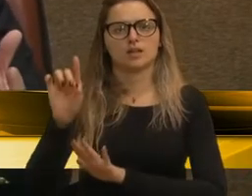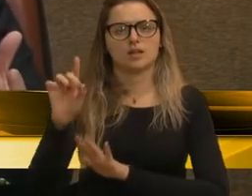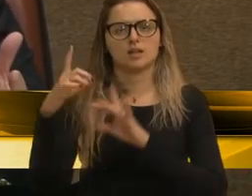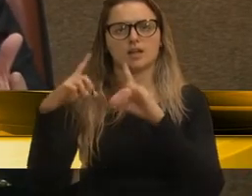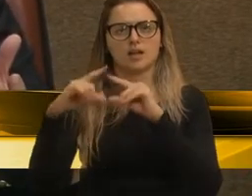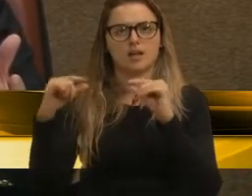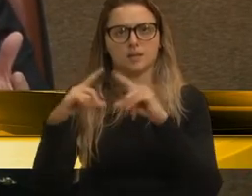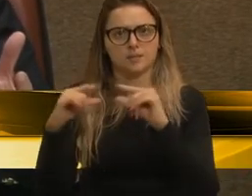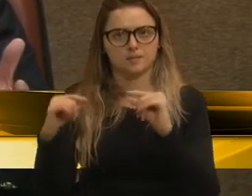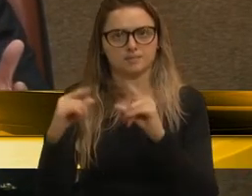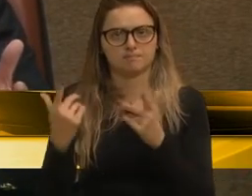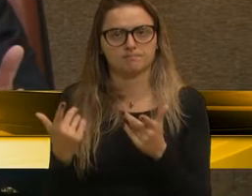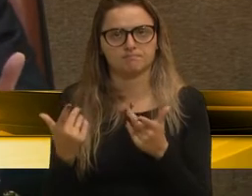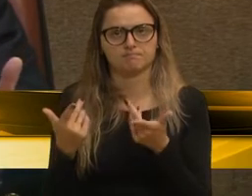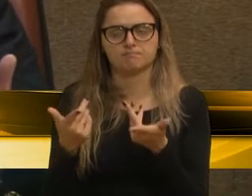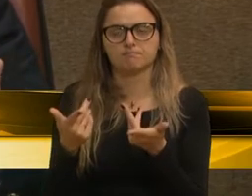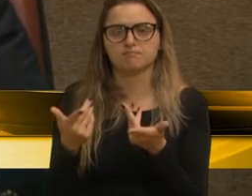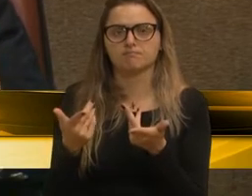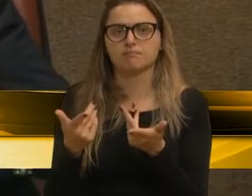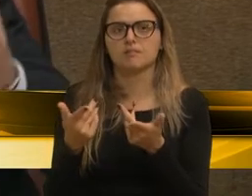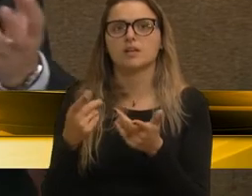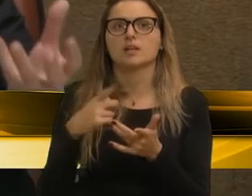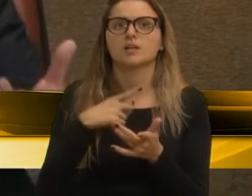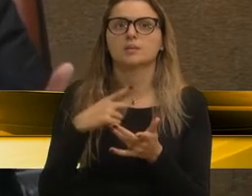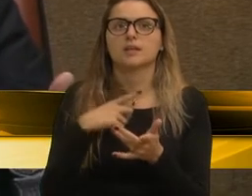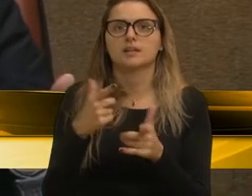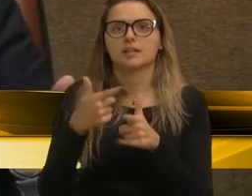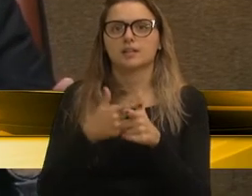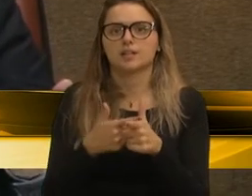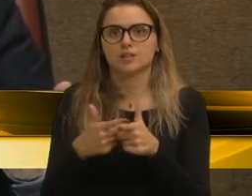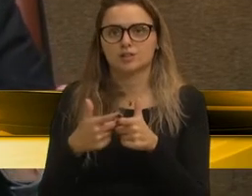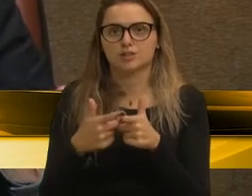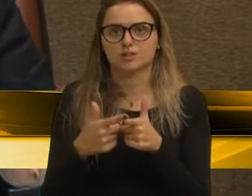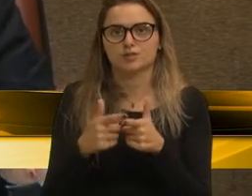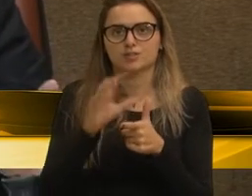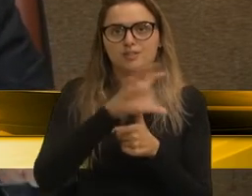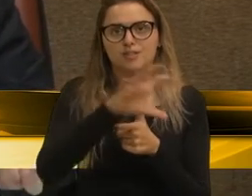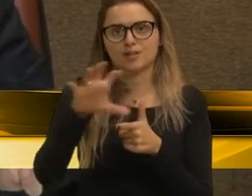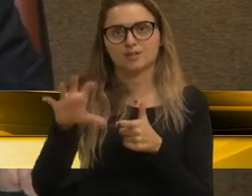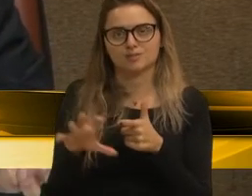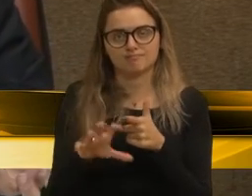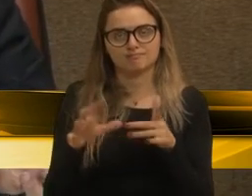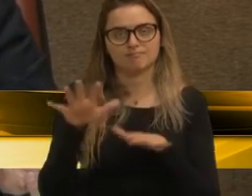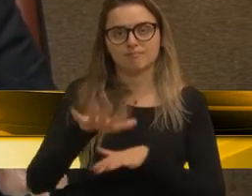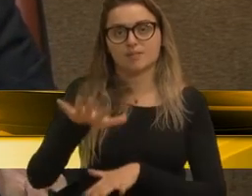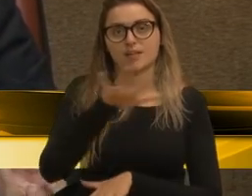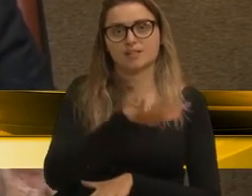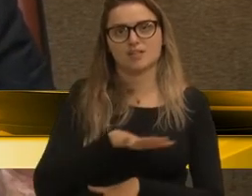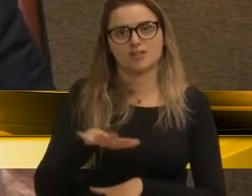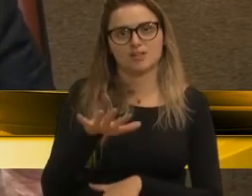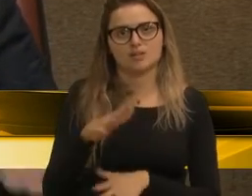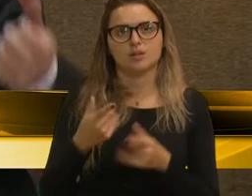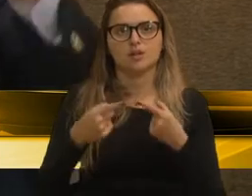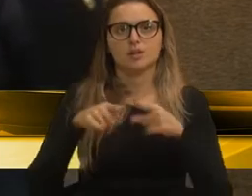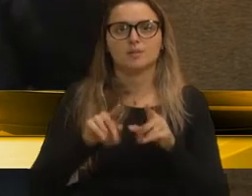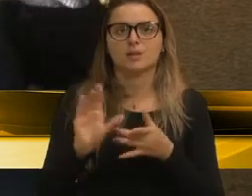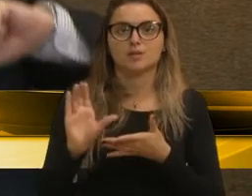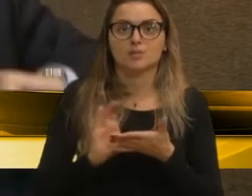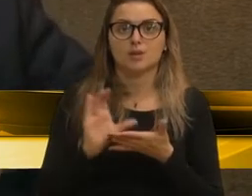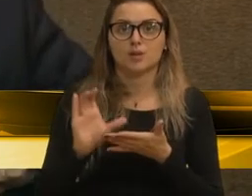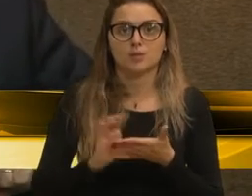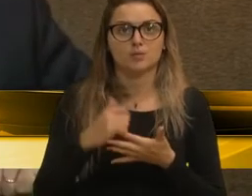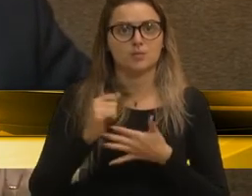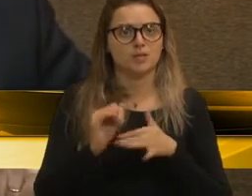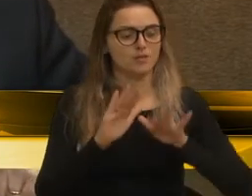ter esse poder de redistribuir essa verba, quando, na verdade, esta verba teria que